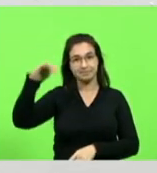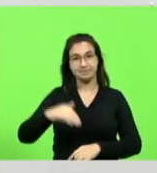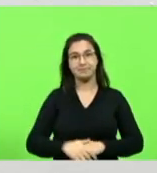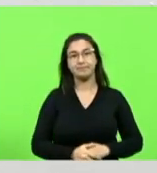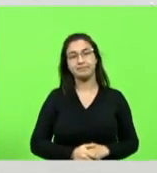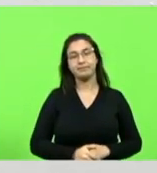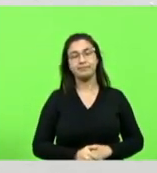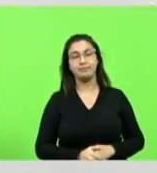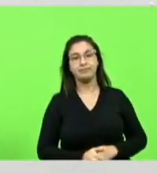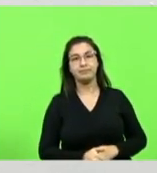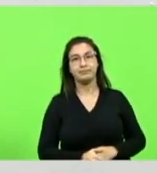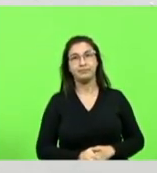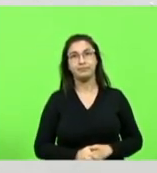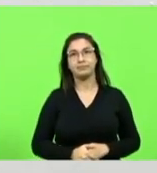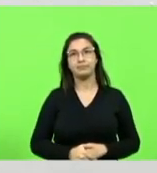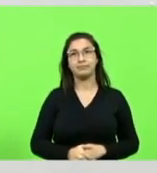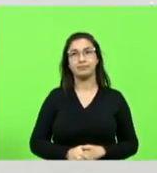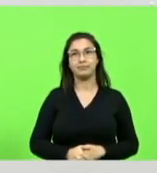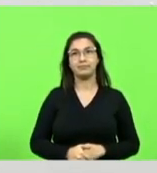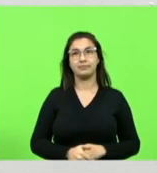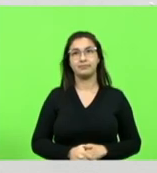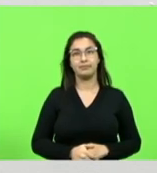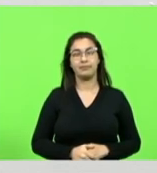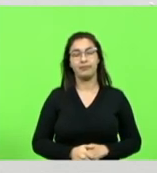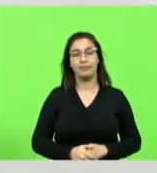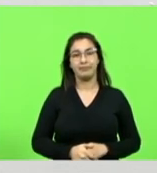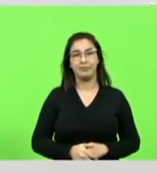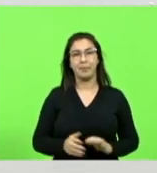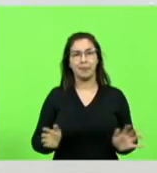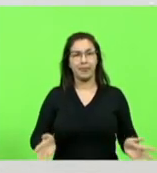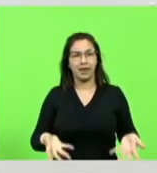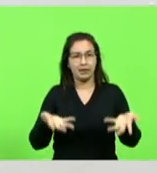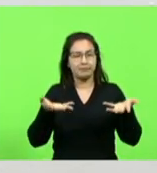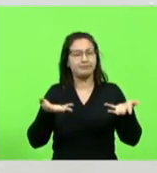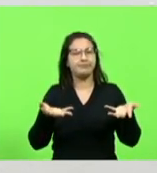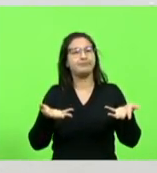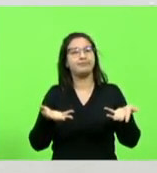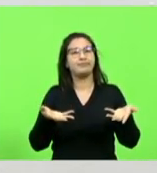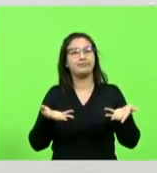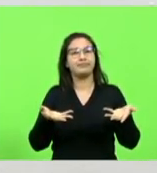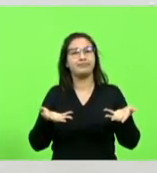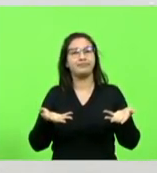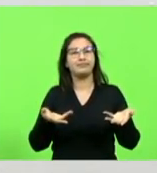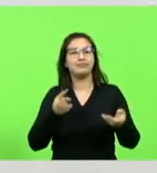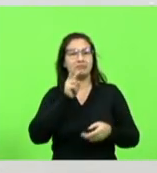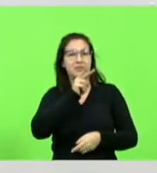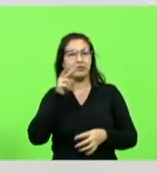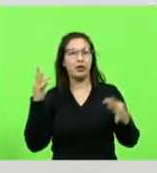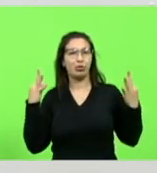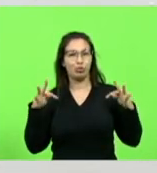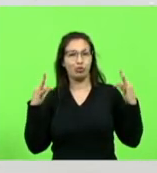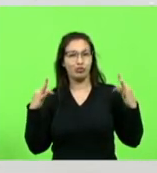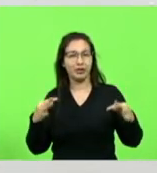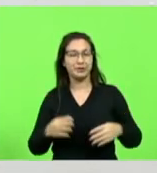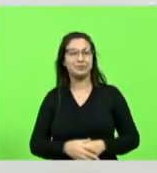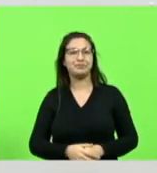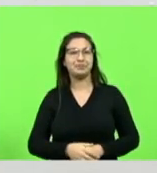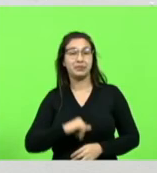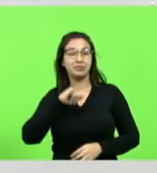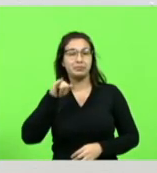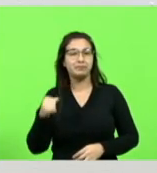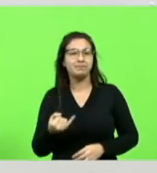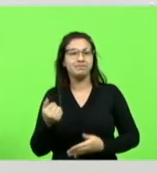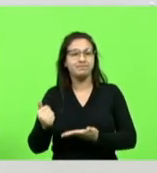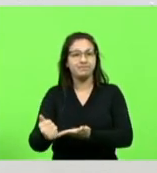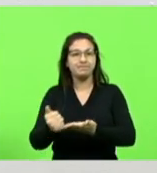Com mais uma forma de promoção de seus potenciais e atrativos turísticos. Aproveito então aqui nesse momento para pedir